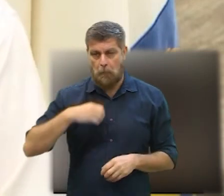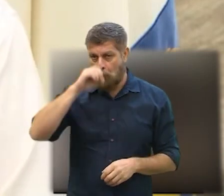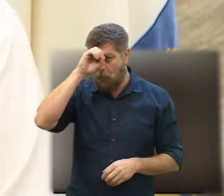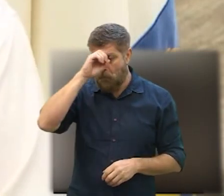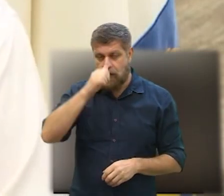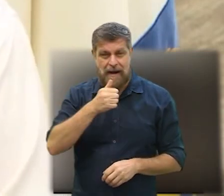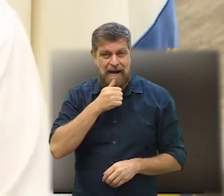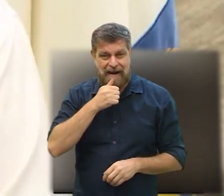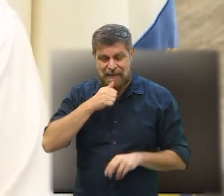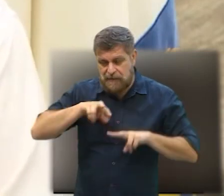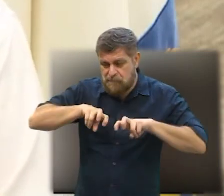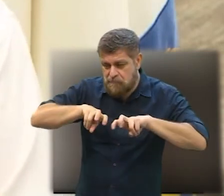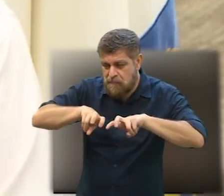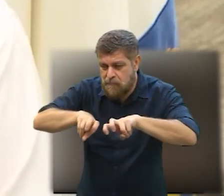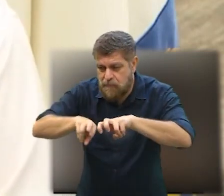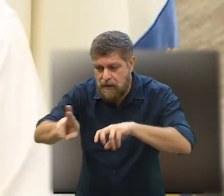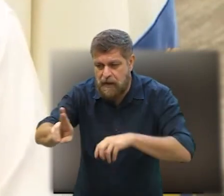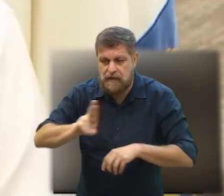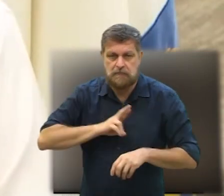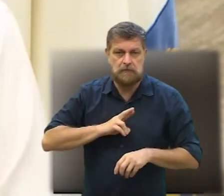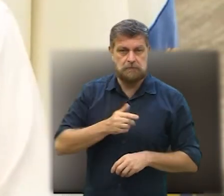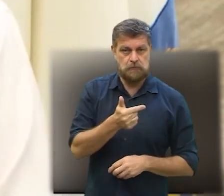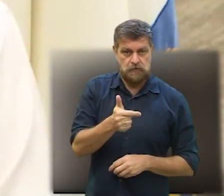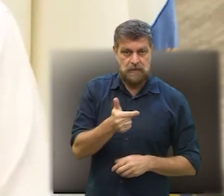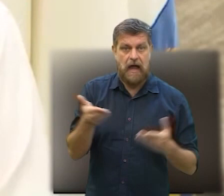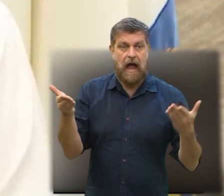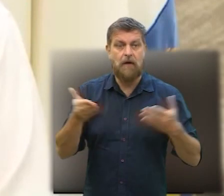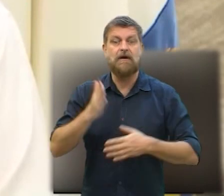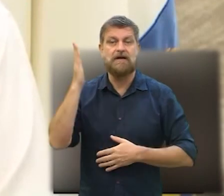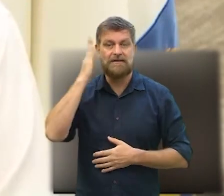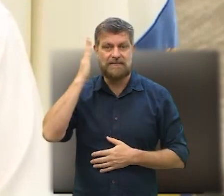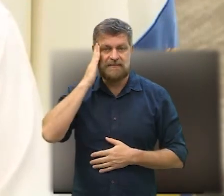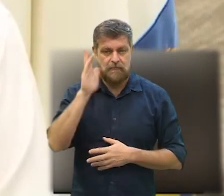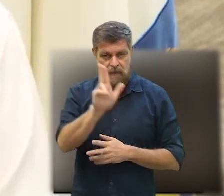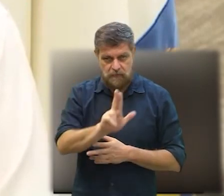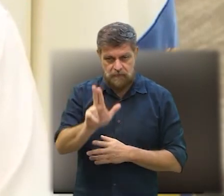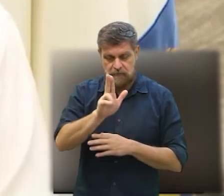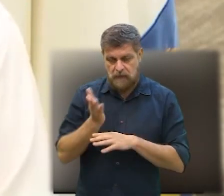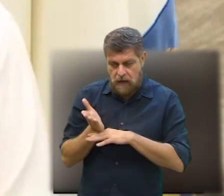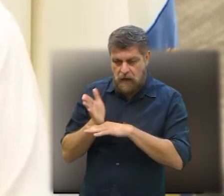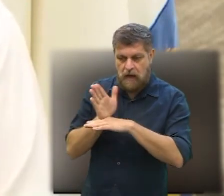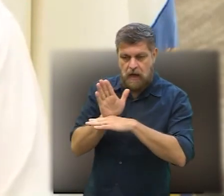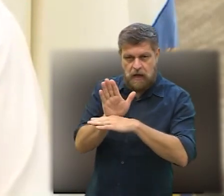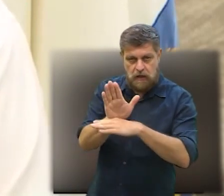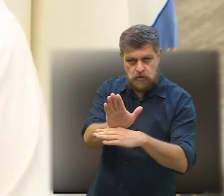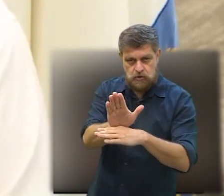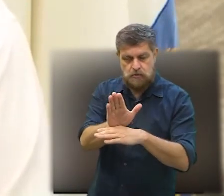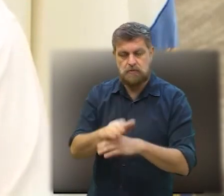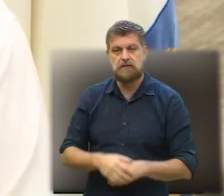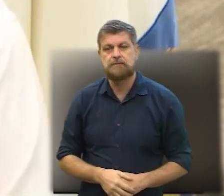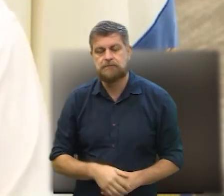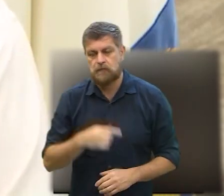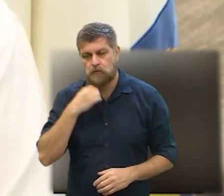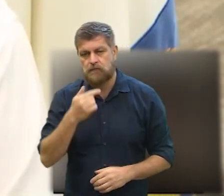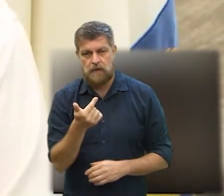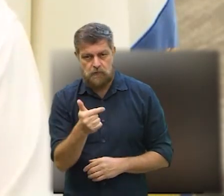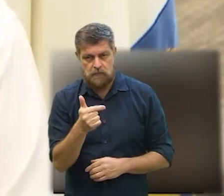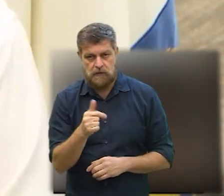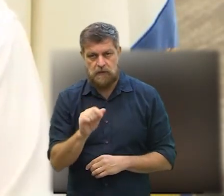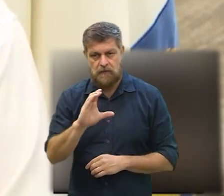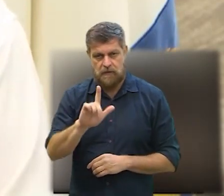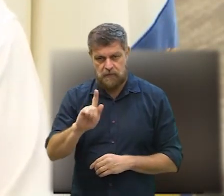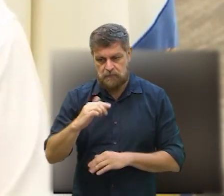tínhamos ainda esse aprofundamento, essa resposta. Agora nós temos. A universidade ajuda, sem dúvida, contribui, sem dúvida,